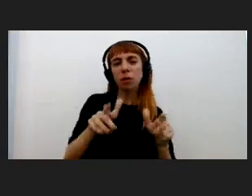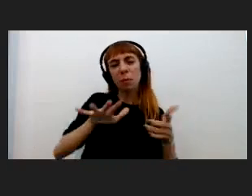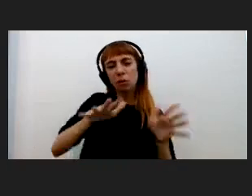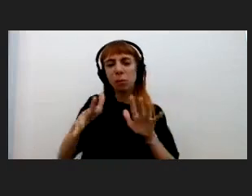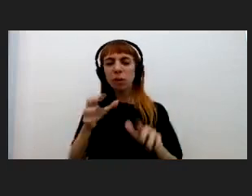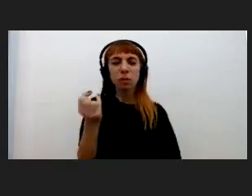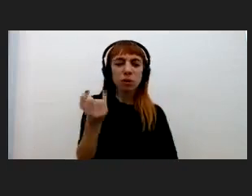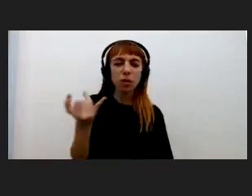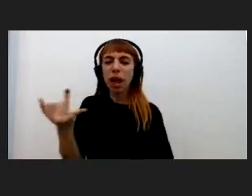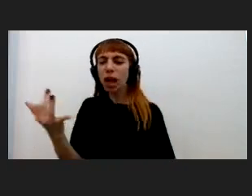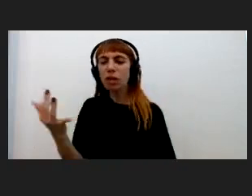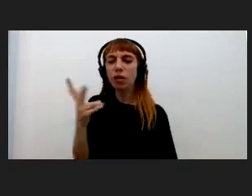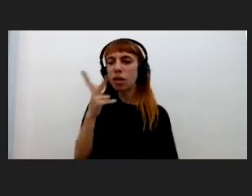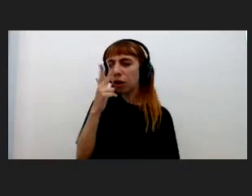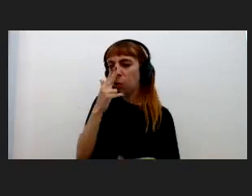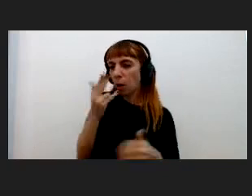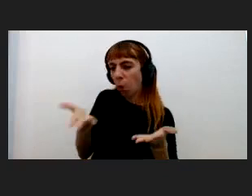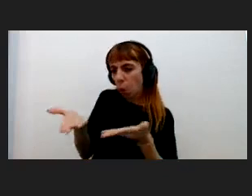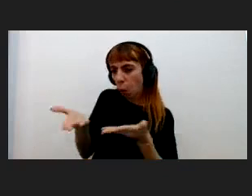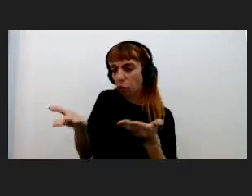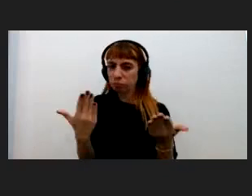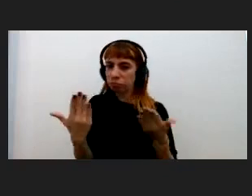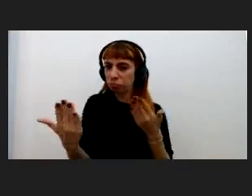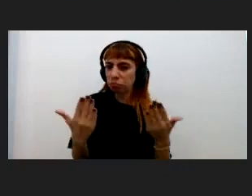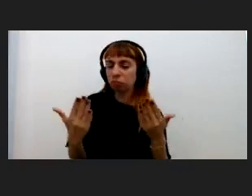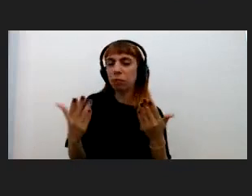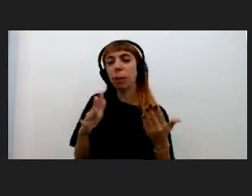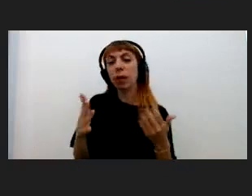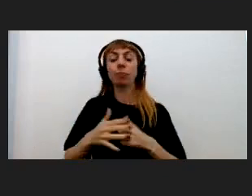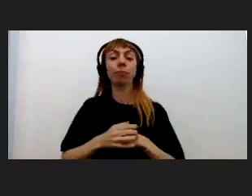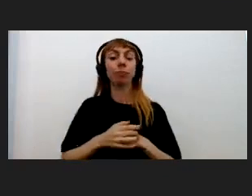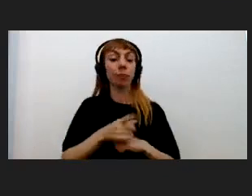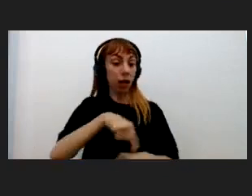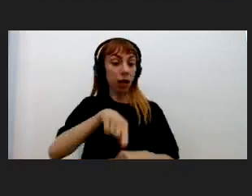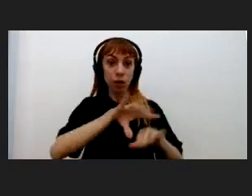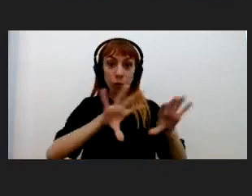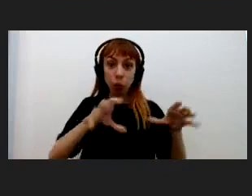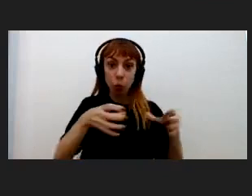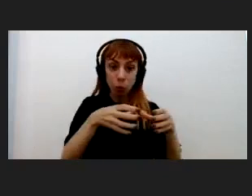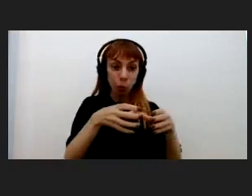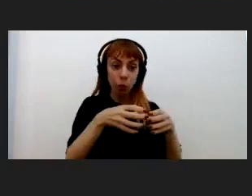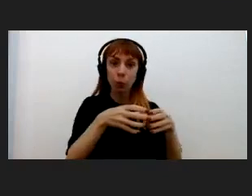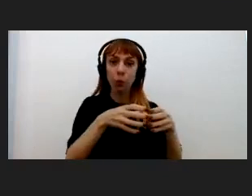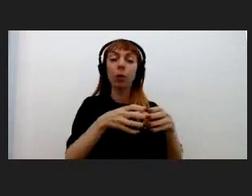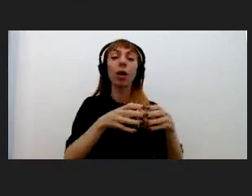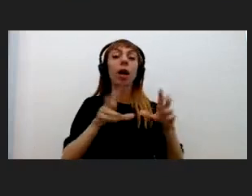interessante ver a forma como, para o mesmo conceito, respeito,